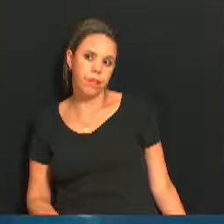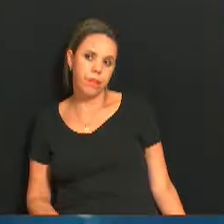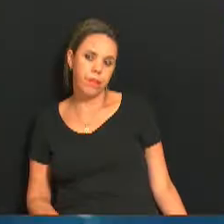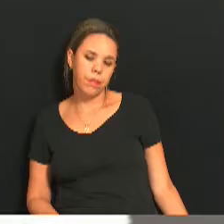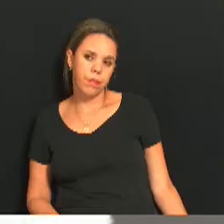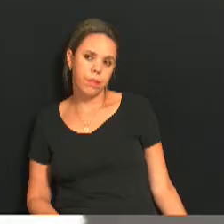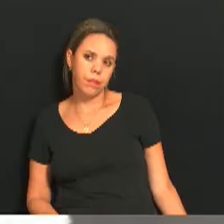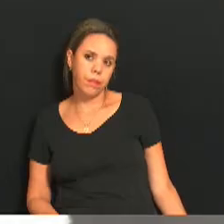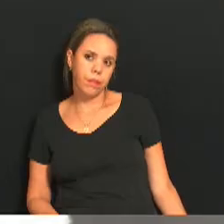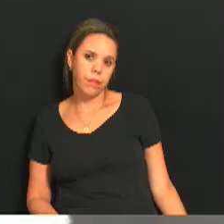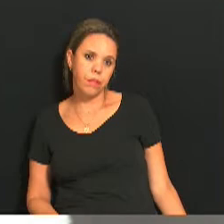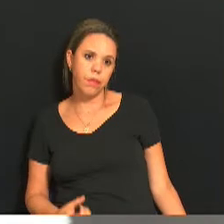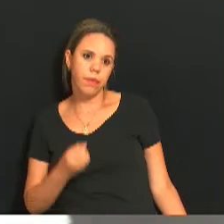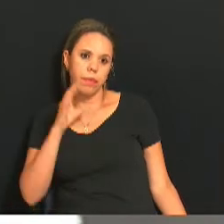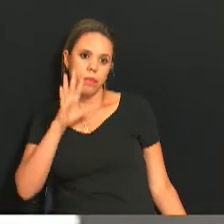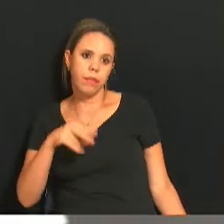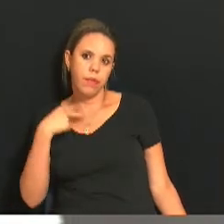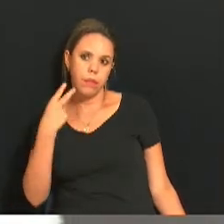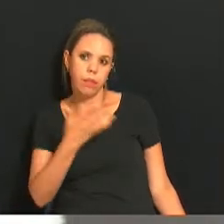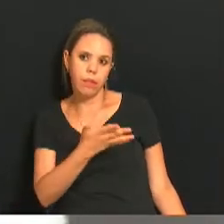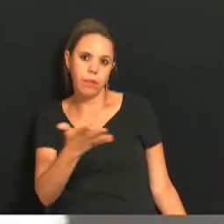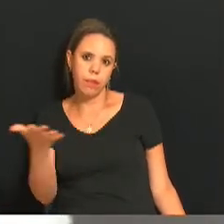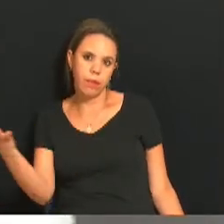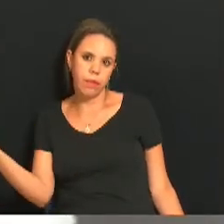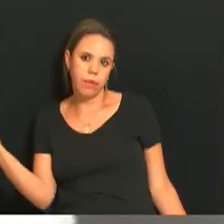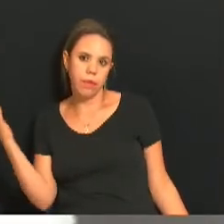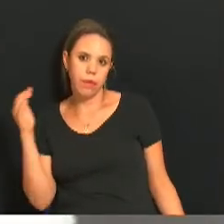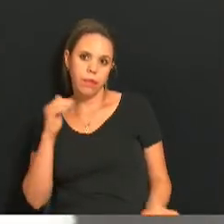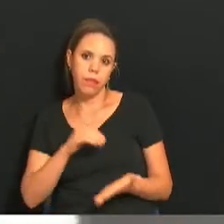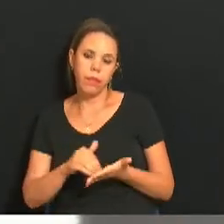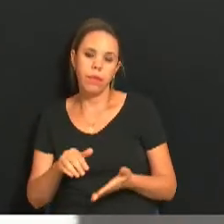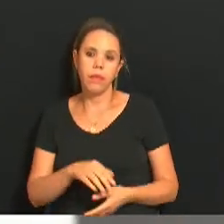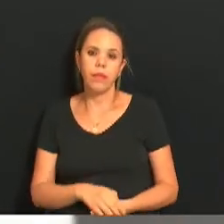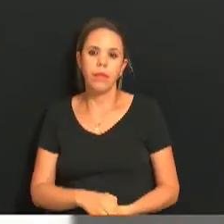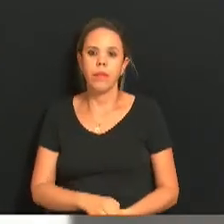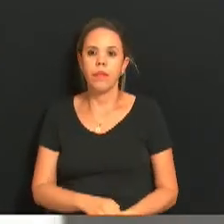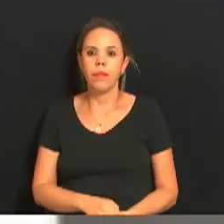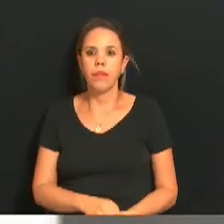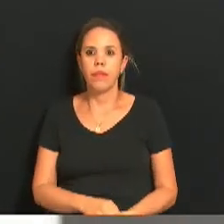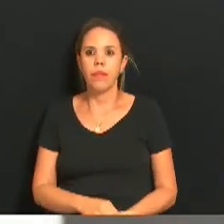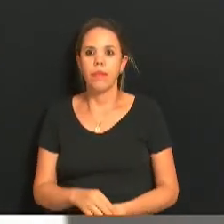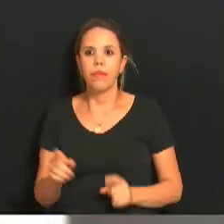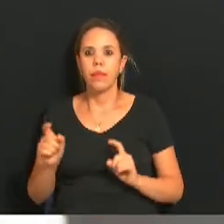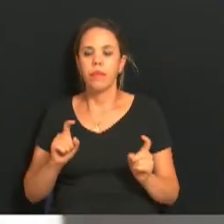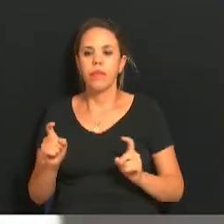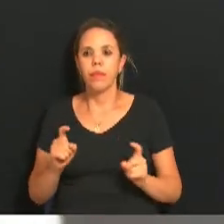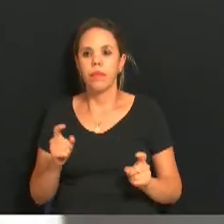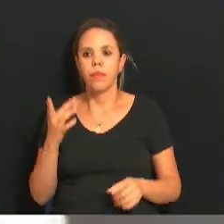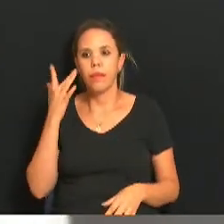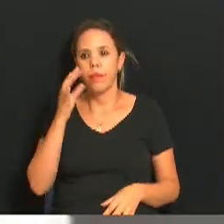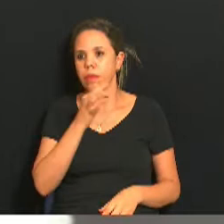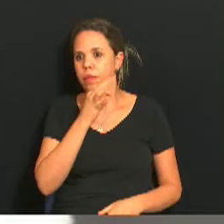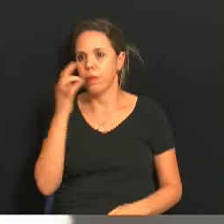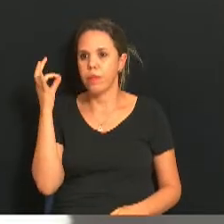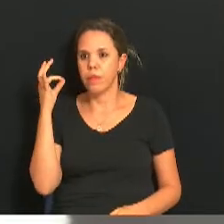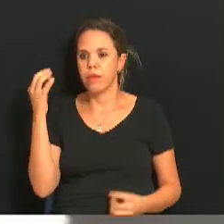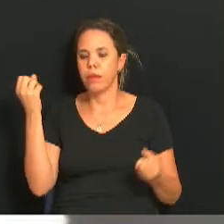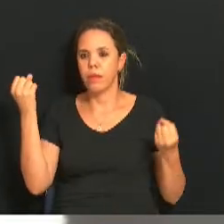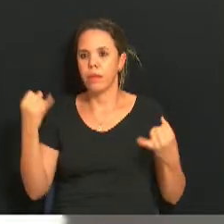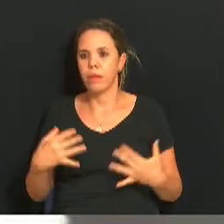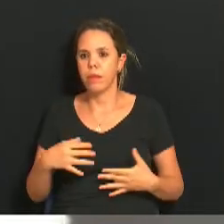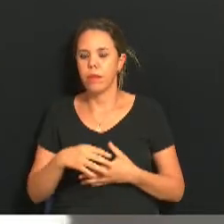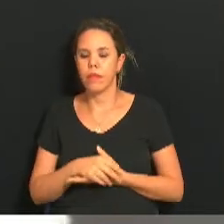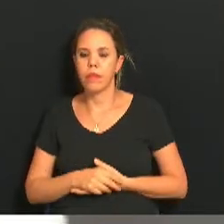o Agile vereadores secretários presentes à reunião eu achei excelente explicação